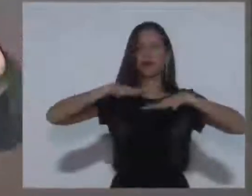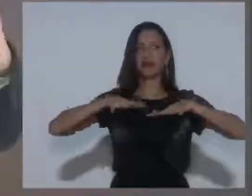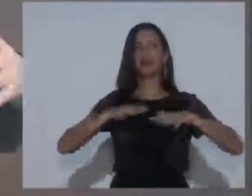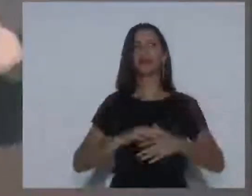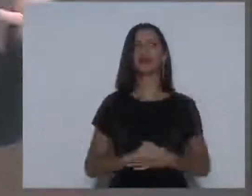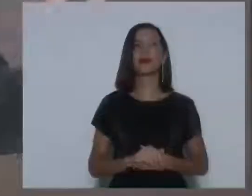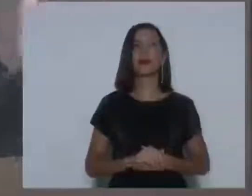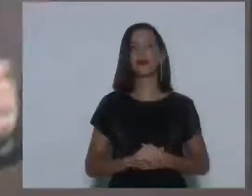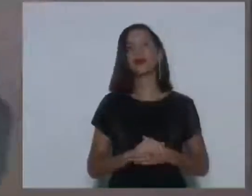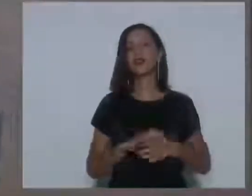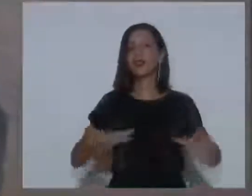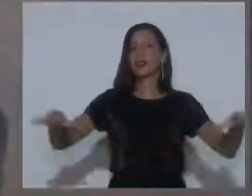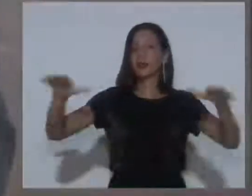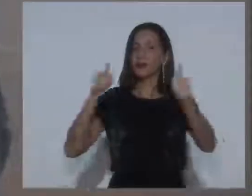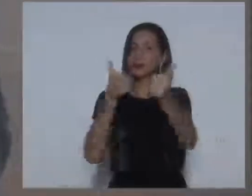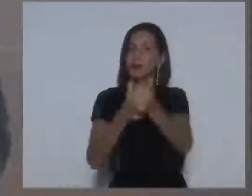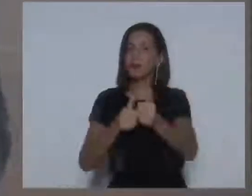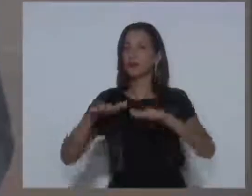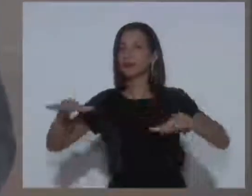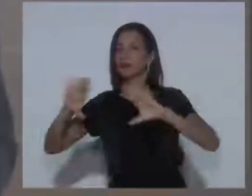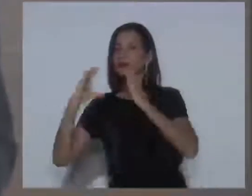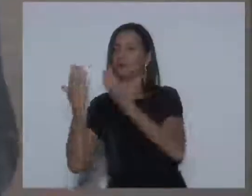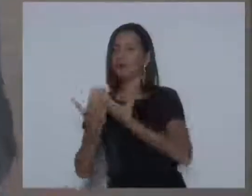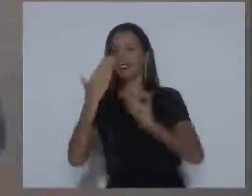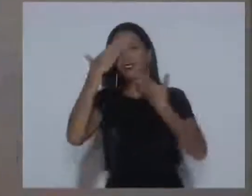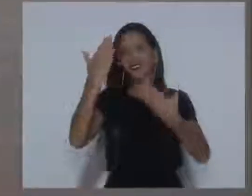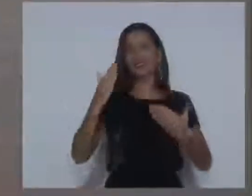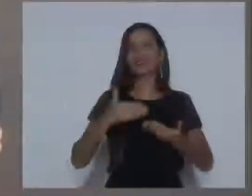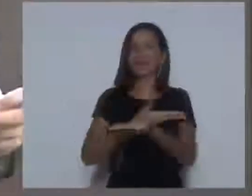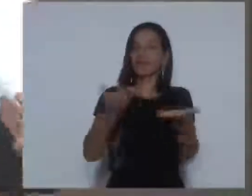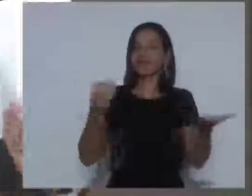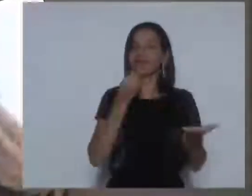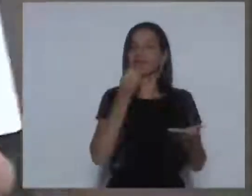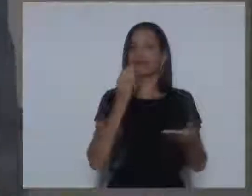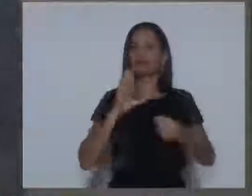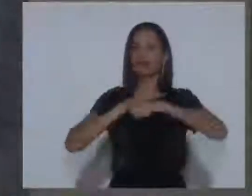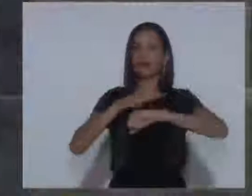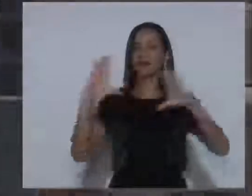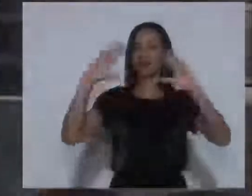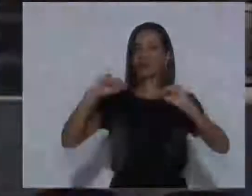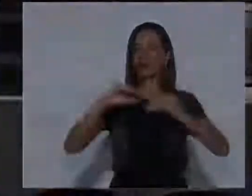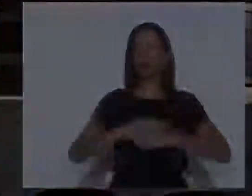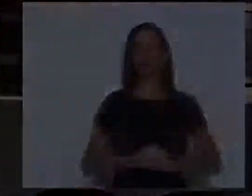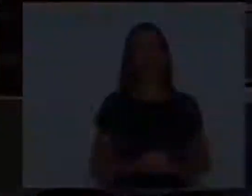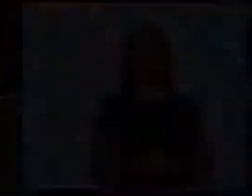estiverem, né, nos bairros populares ou nos condomínios. Obrigado a todos e boa noite. Não há mais inscritos, senhor.